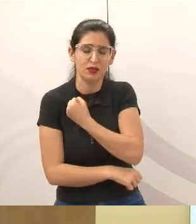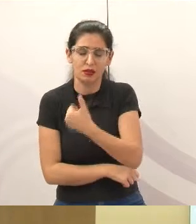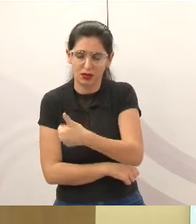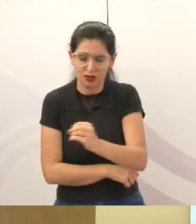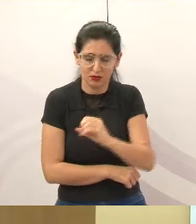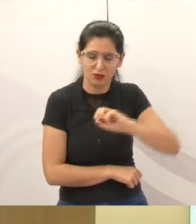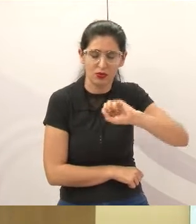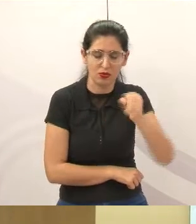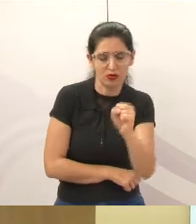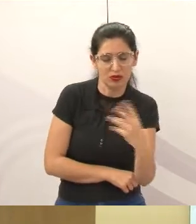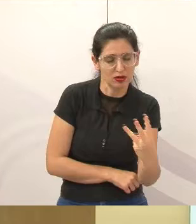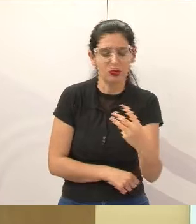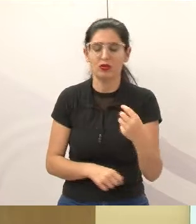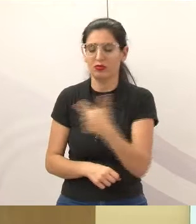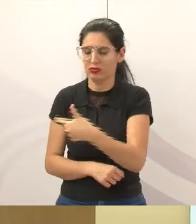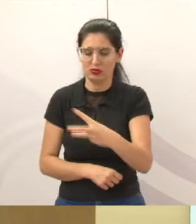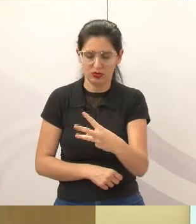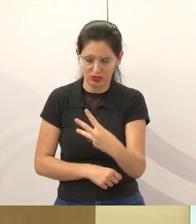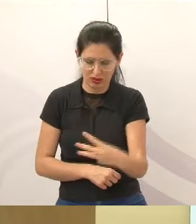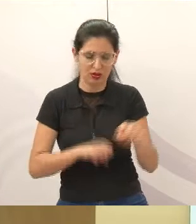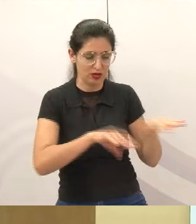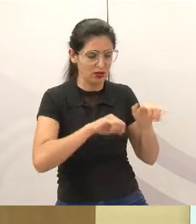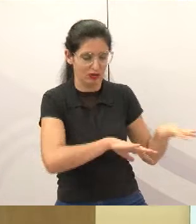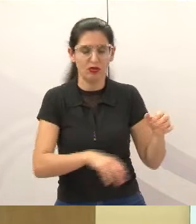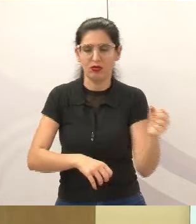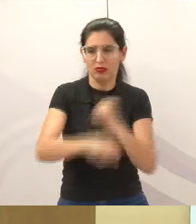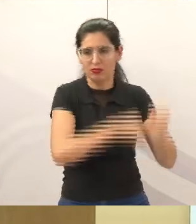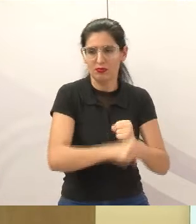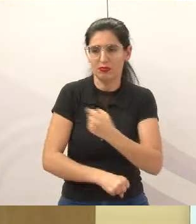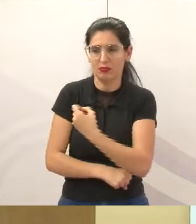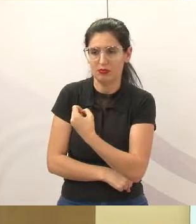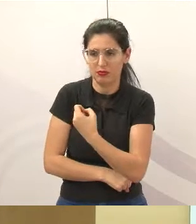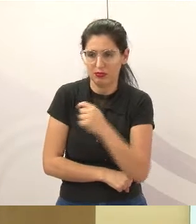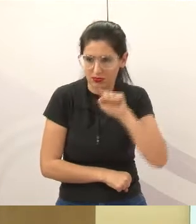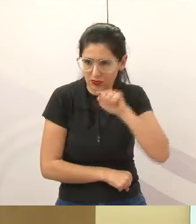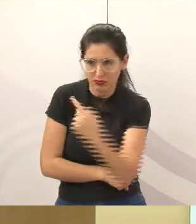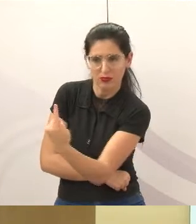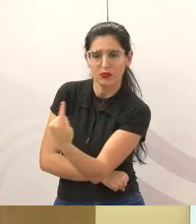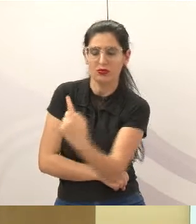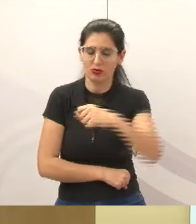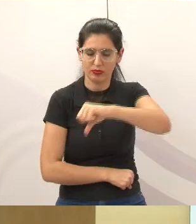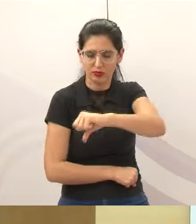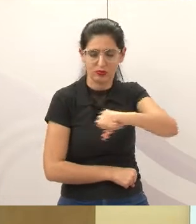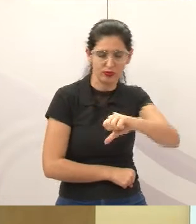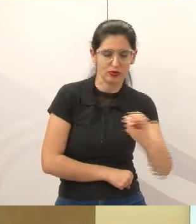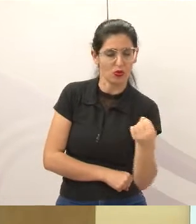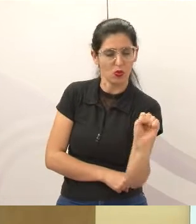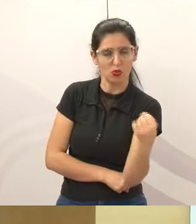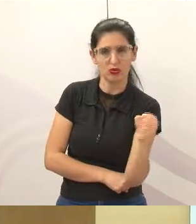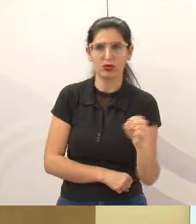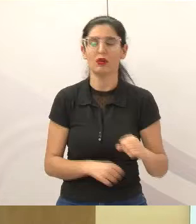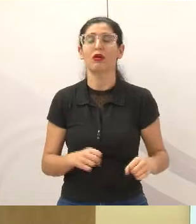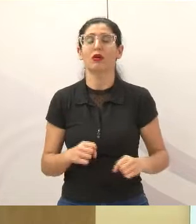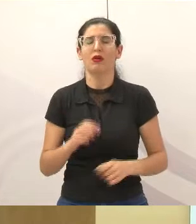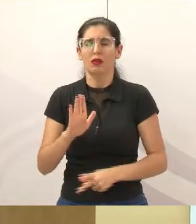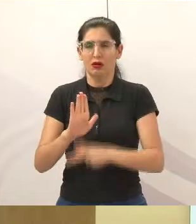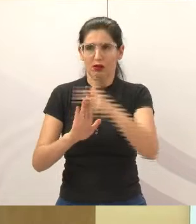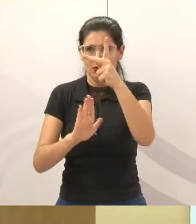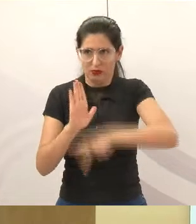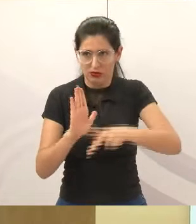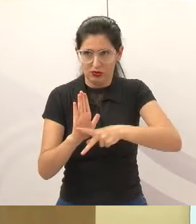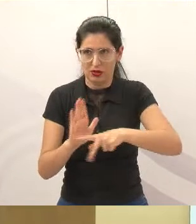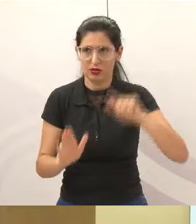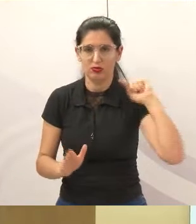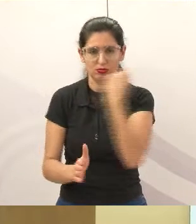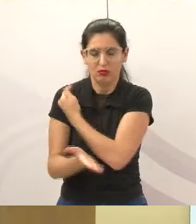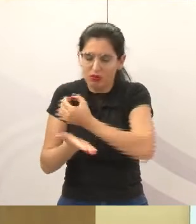10.083, dia 23 de setembro de 1998. Na verdade, esse projeto, desde que a gente idealizou ele, a gente